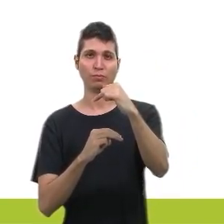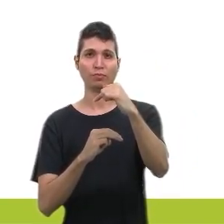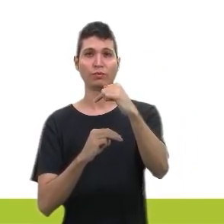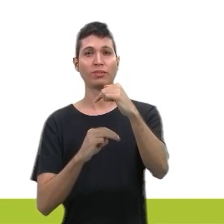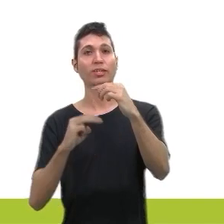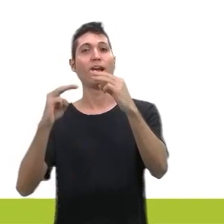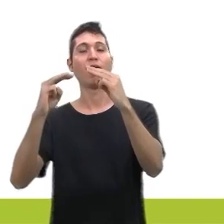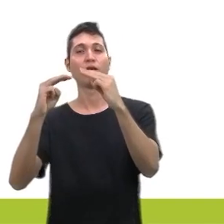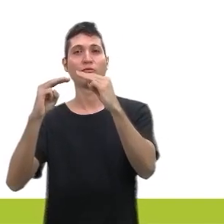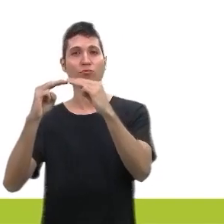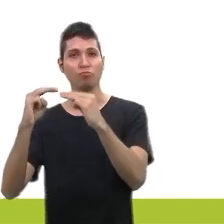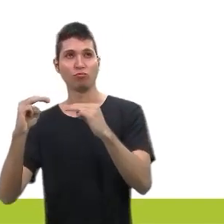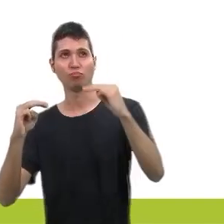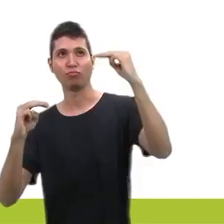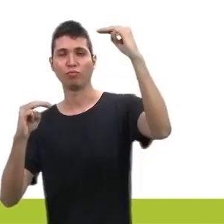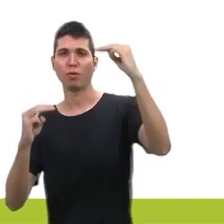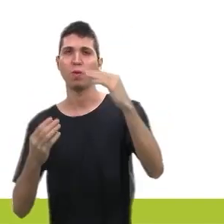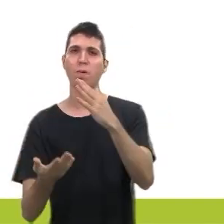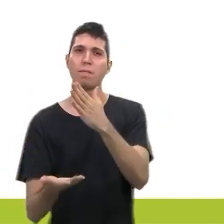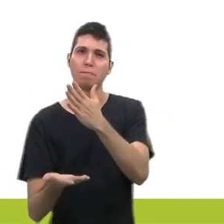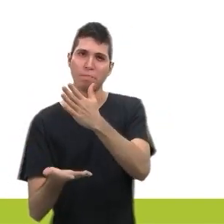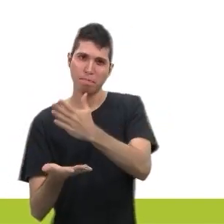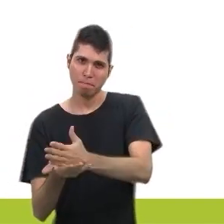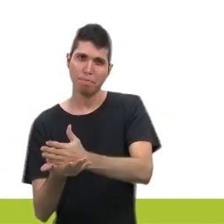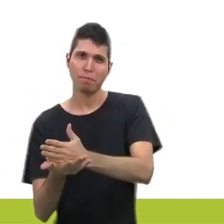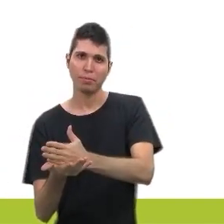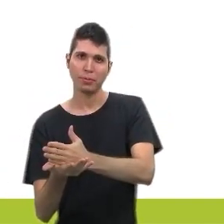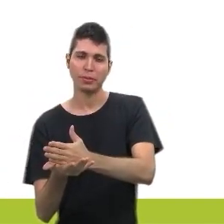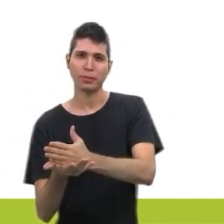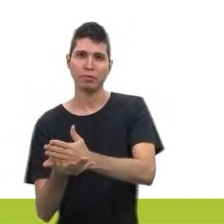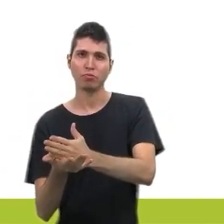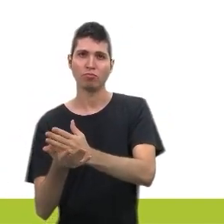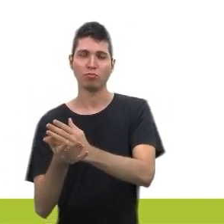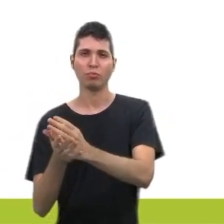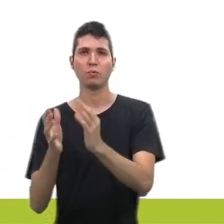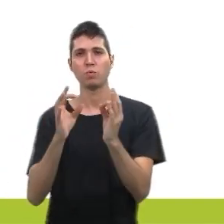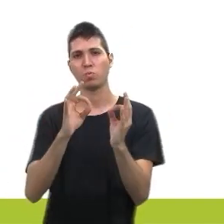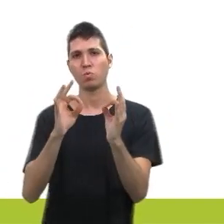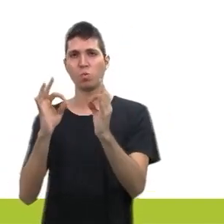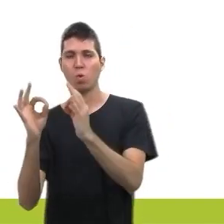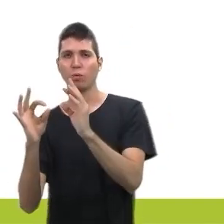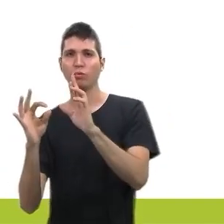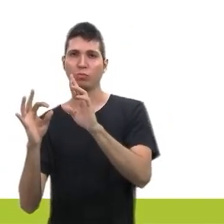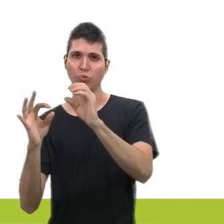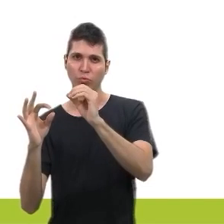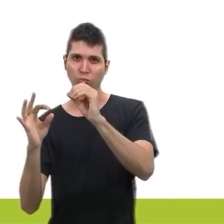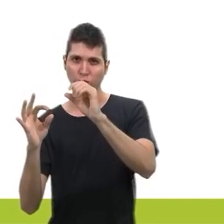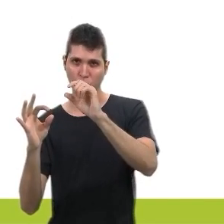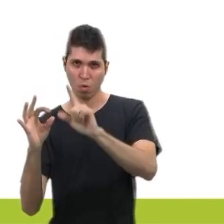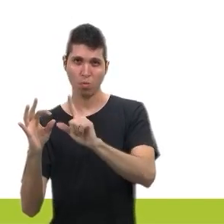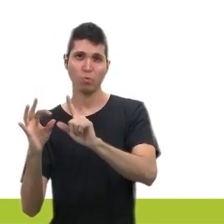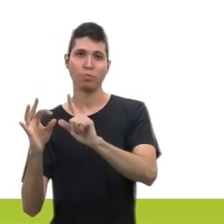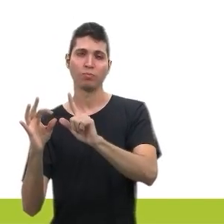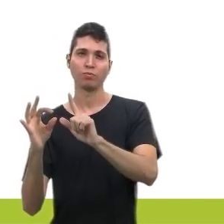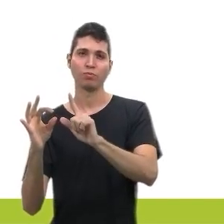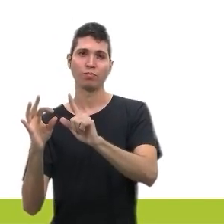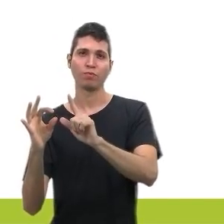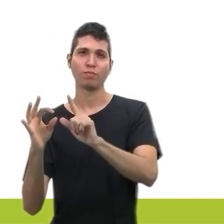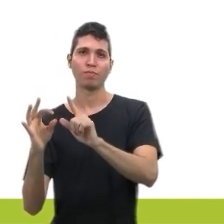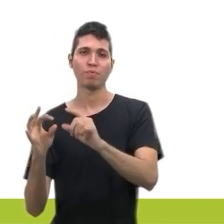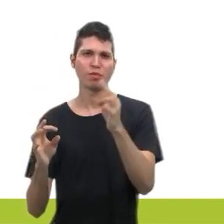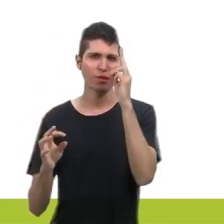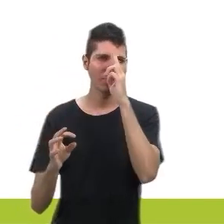que é o termo central, né? Organizei num rol aqui de forma crescente, lembrando que são 10 termos. Então, o 5º termo, lembra da